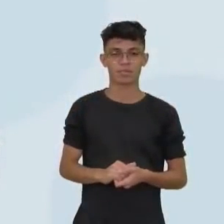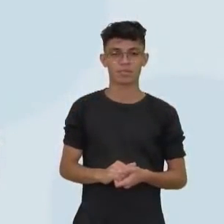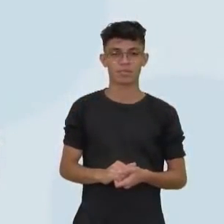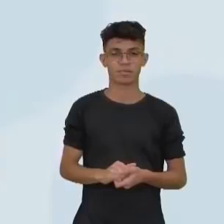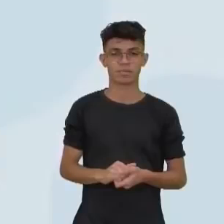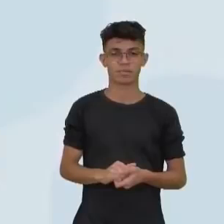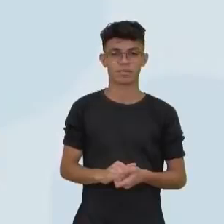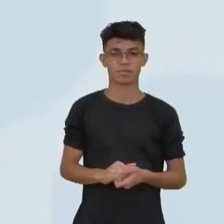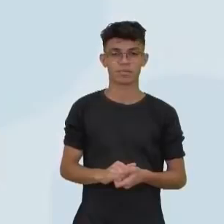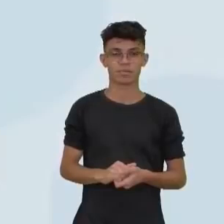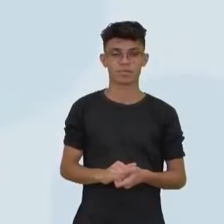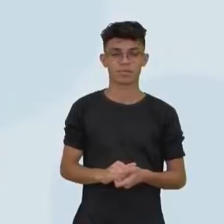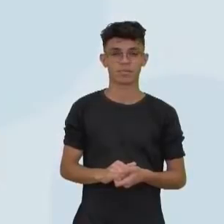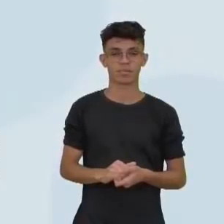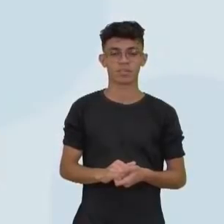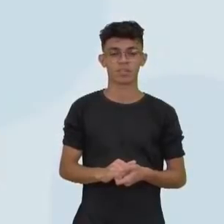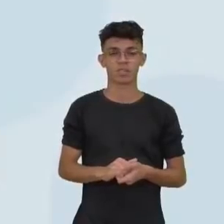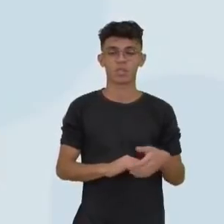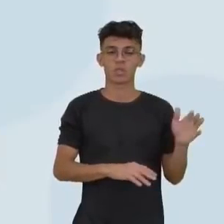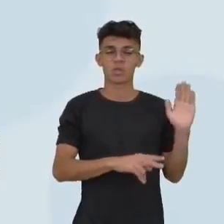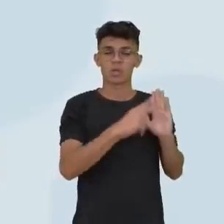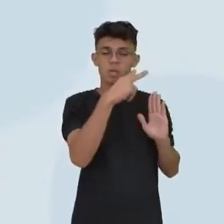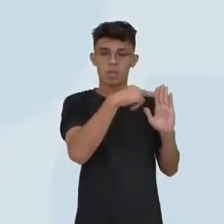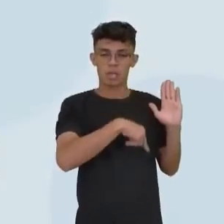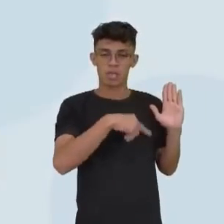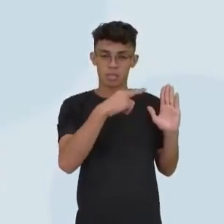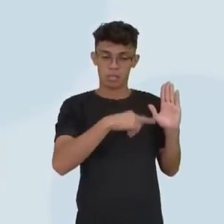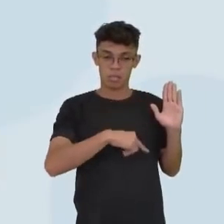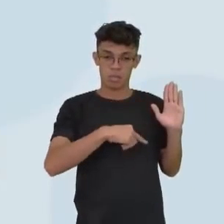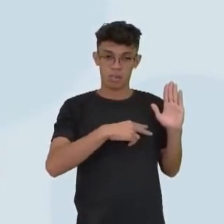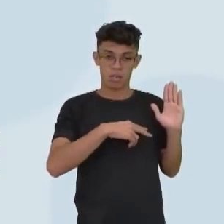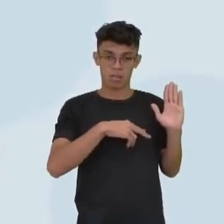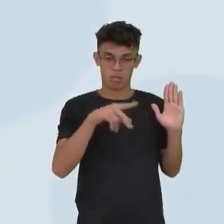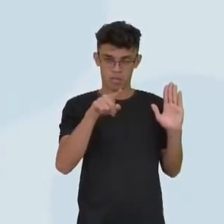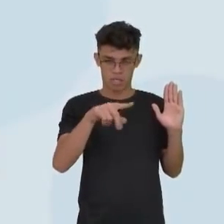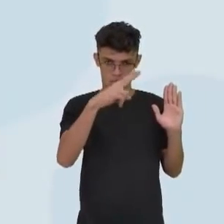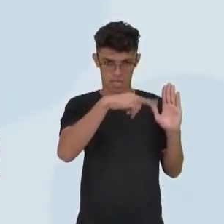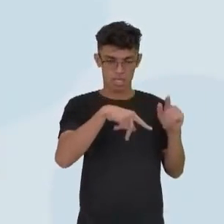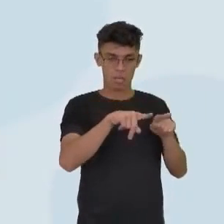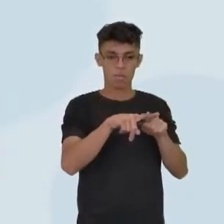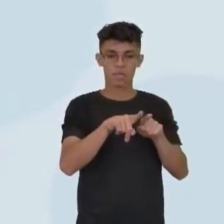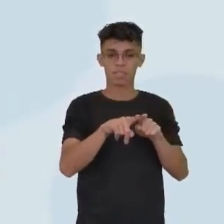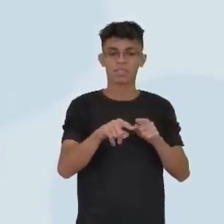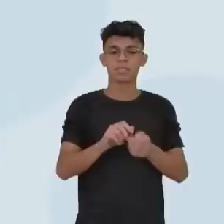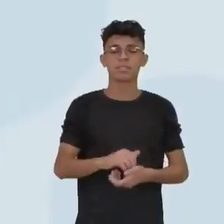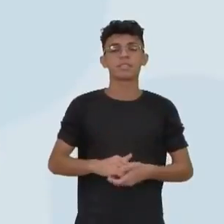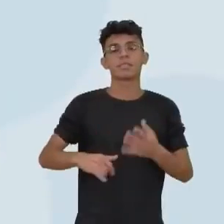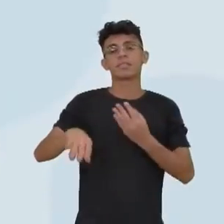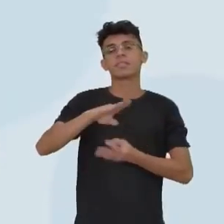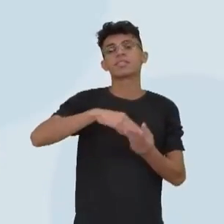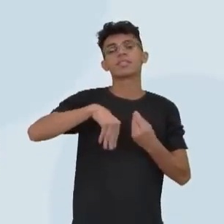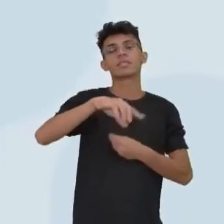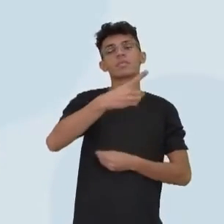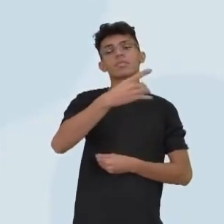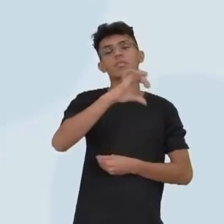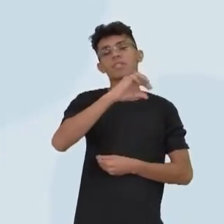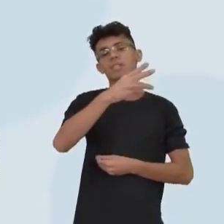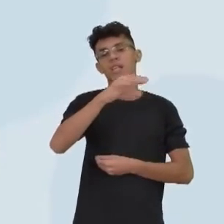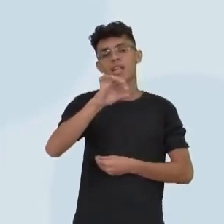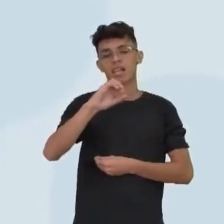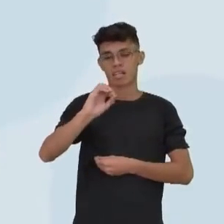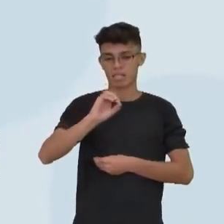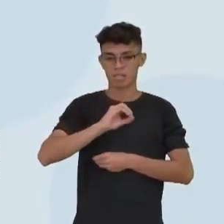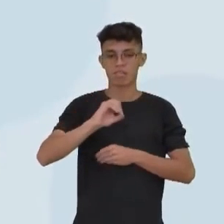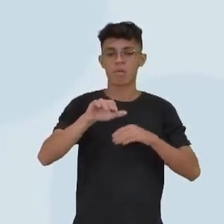Então, vamos fazer uma leitura, eu vou ler daqui e vocês leem daí. A Revolução de 1930 foi um